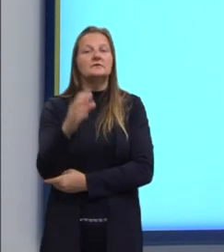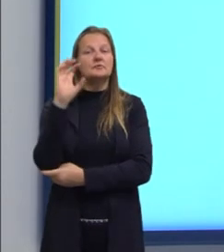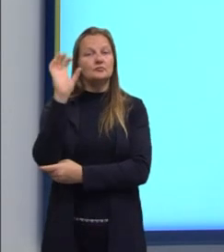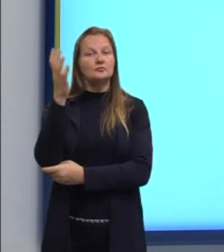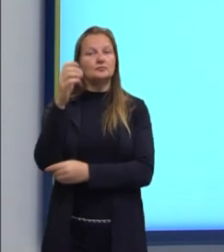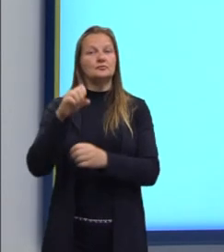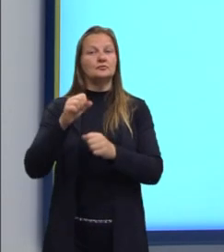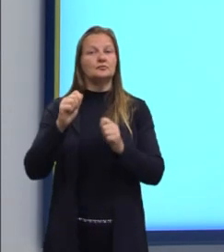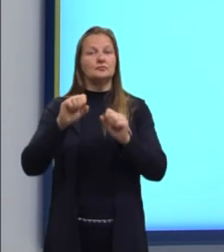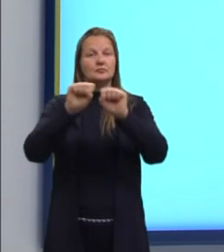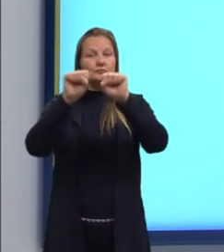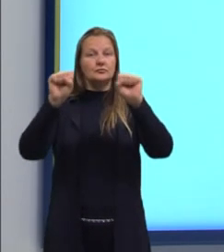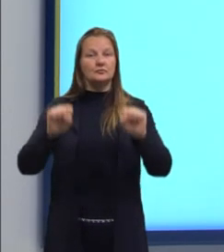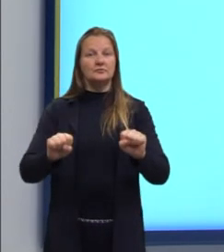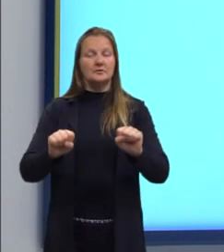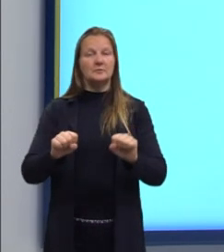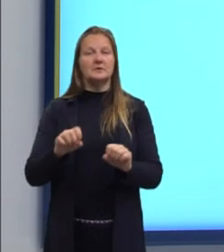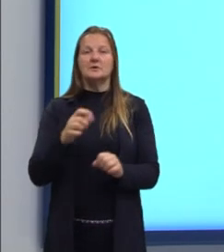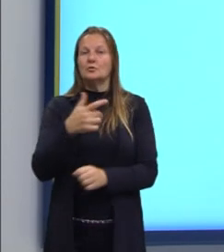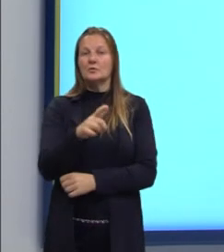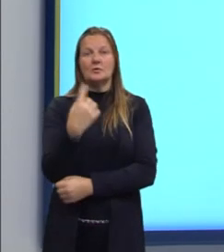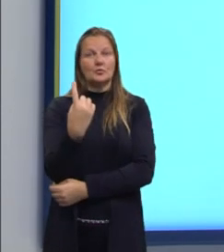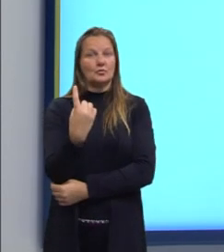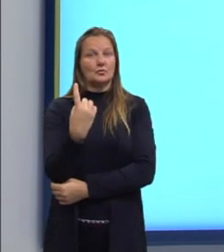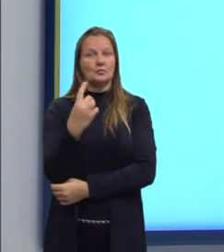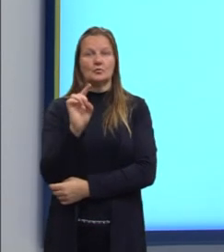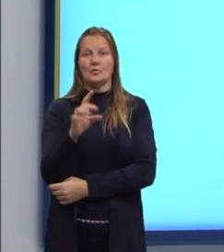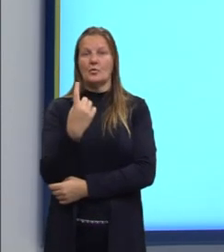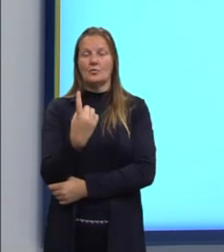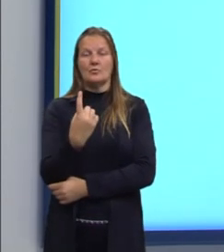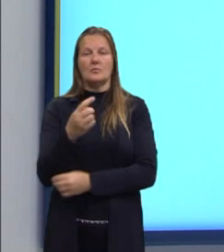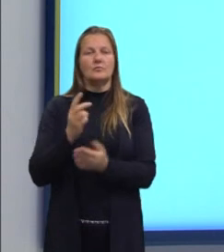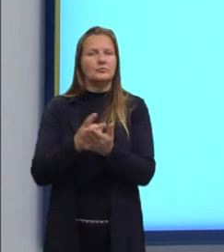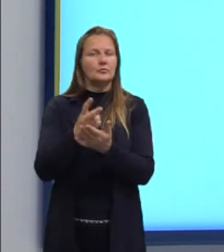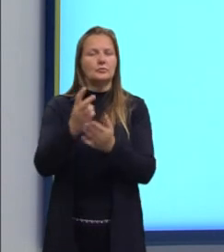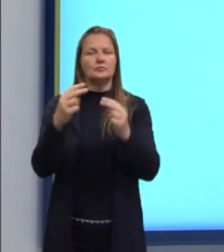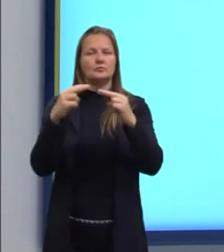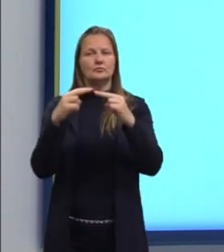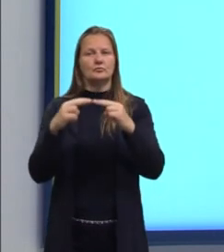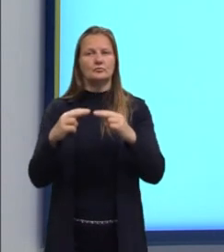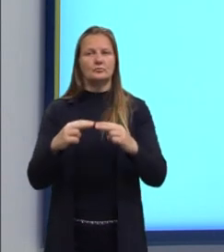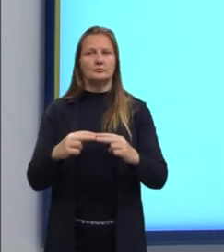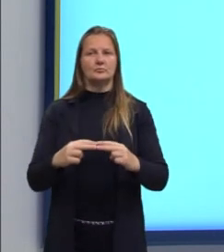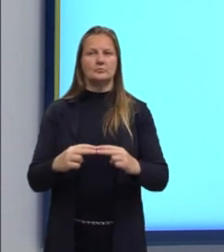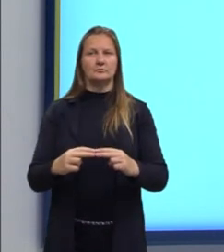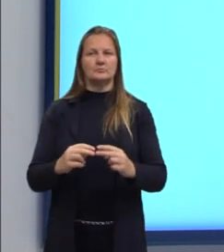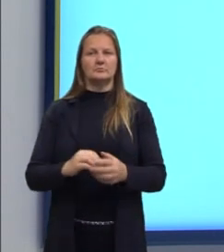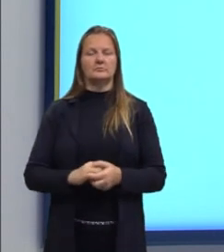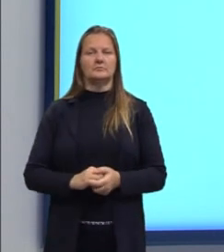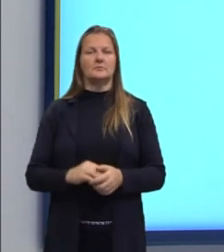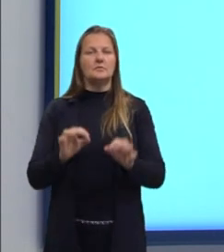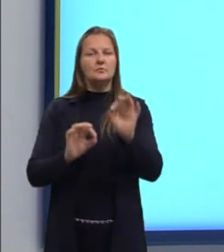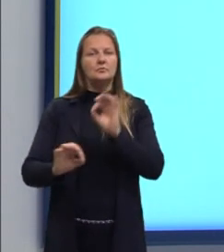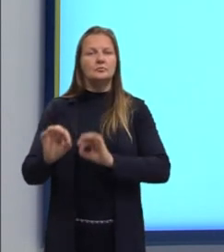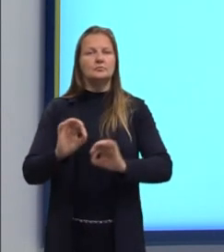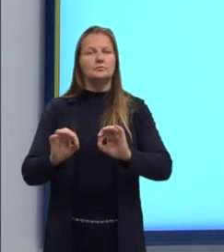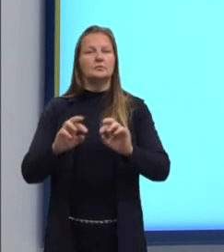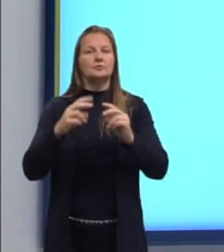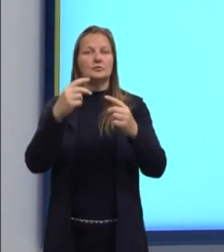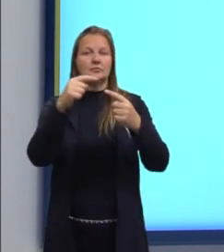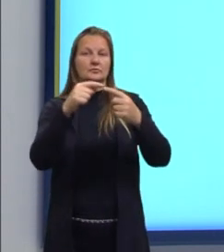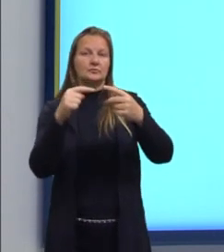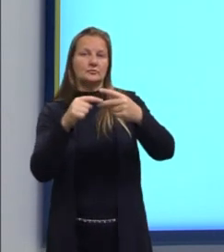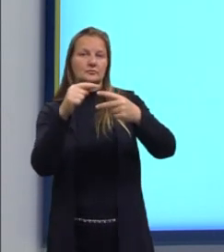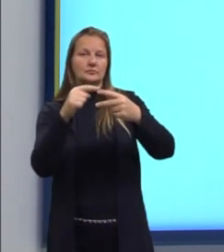do sistema pode não ser única e pode ser infinitos pares ordenados satisfaz Então as duas